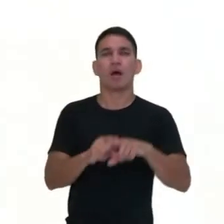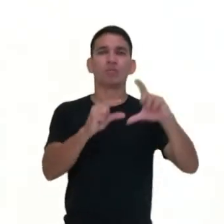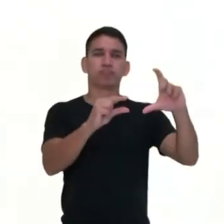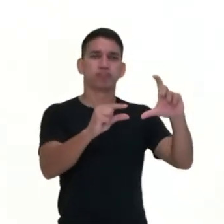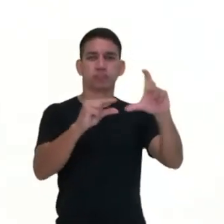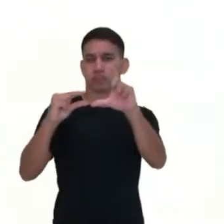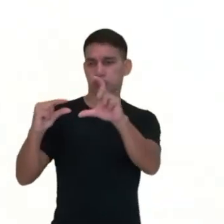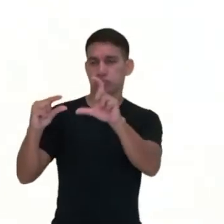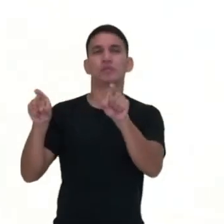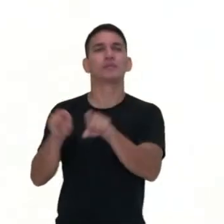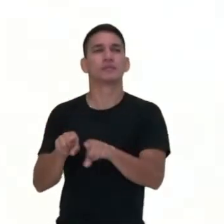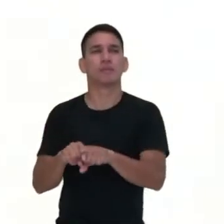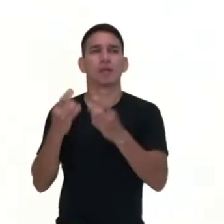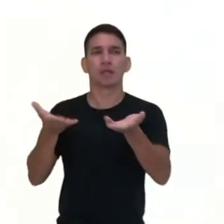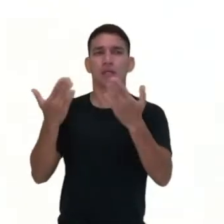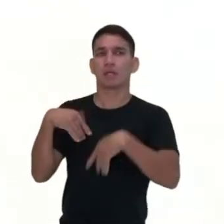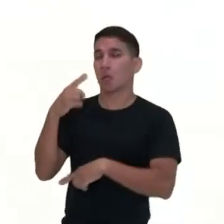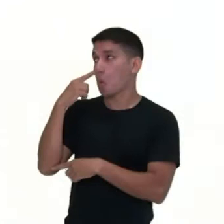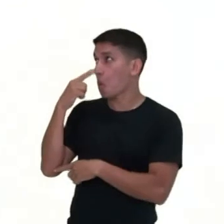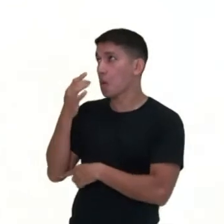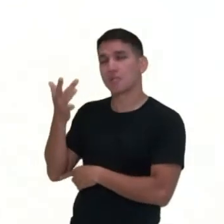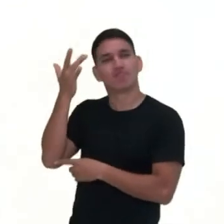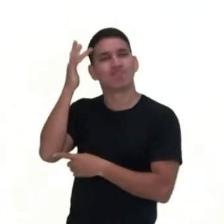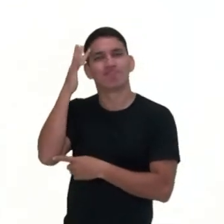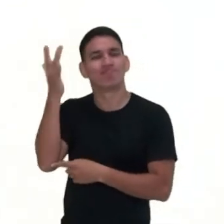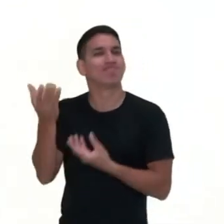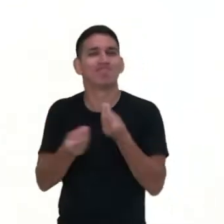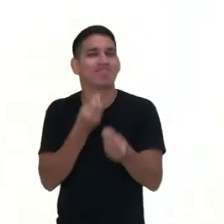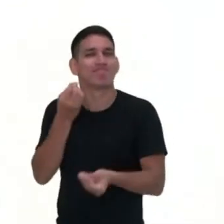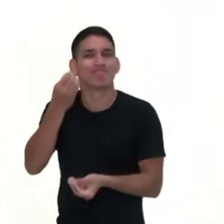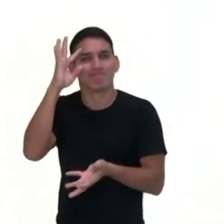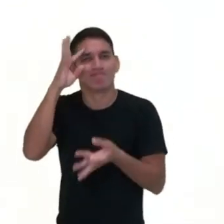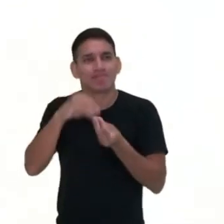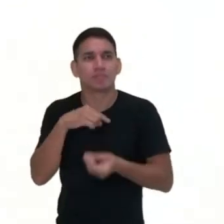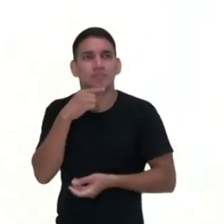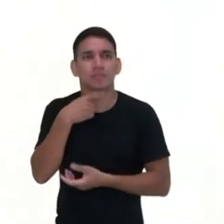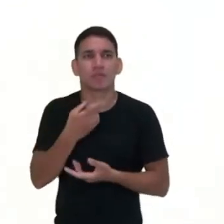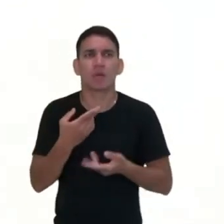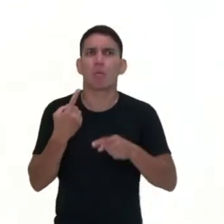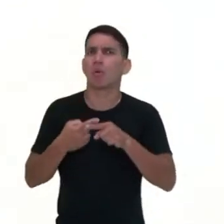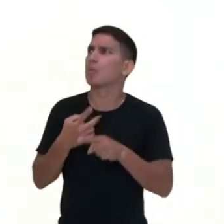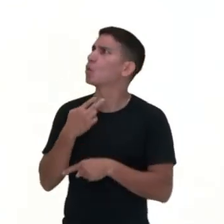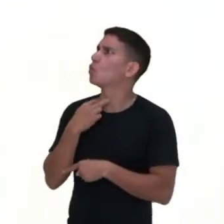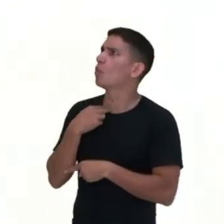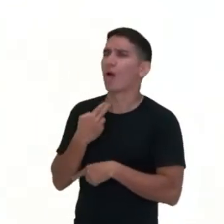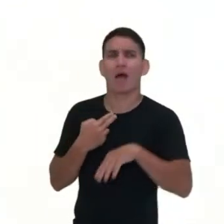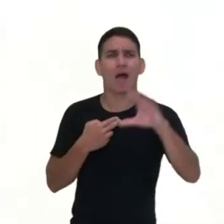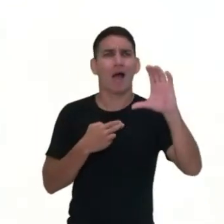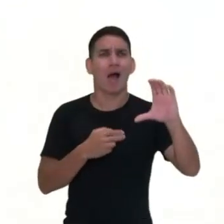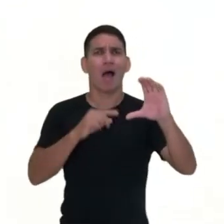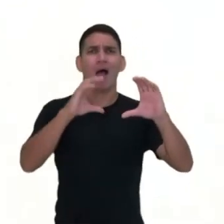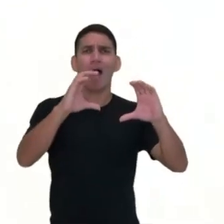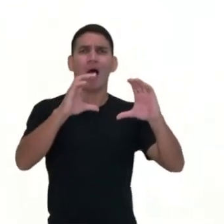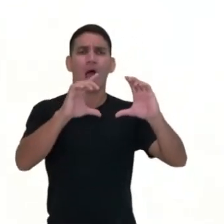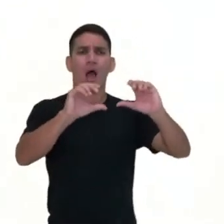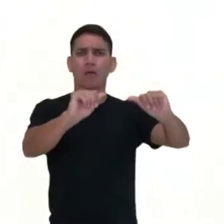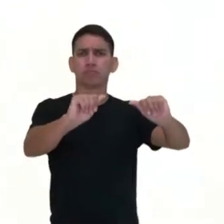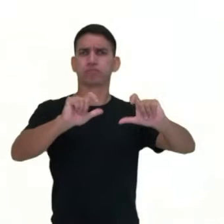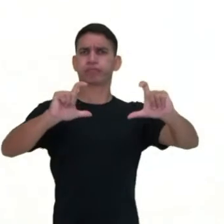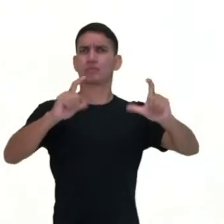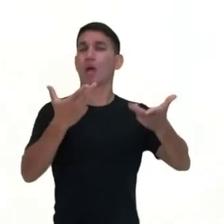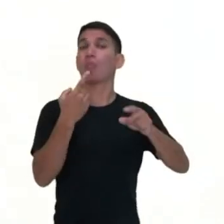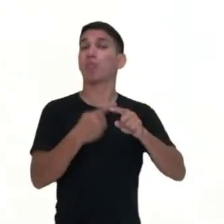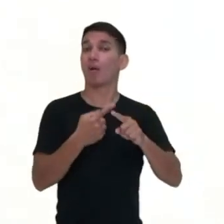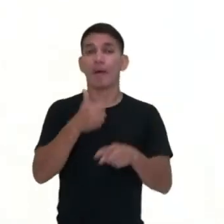azão, azinho. E esse indivíduo aqui eu não tenho como saber. Por que que esse daqui não pode ser azão, azão? Porque não teria, a mãe também teria que ter um